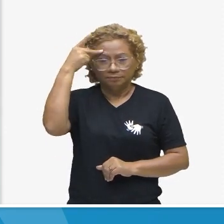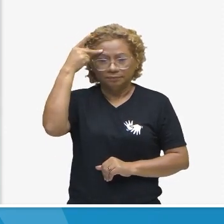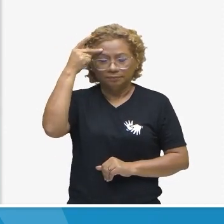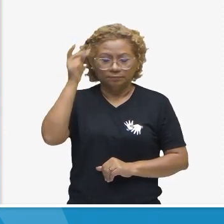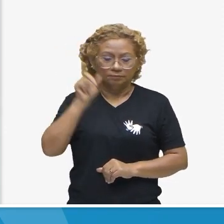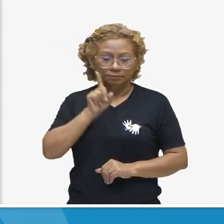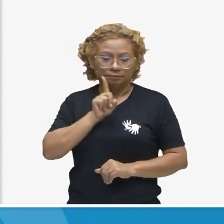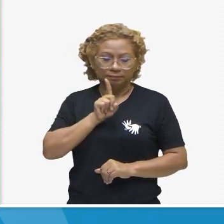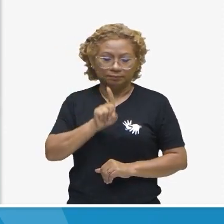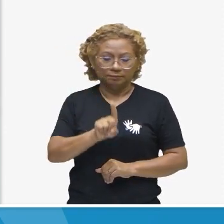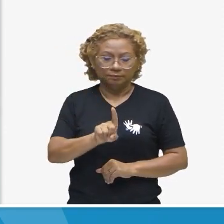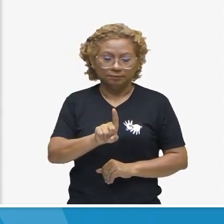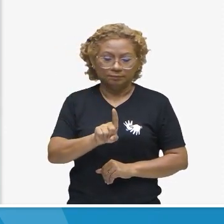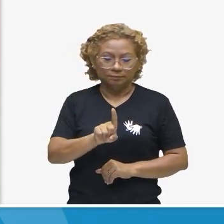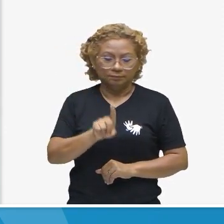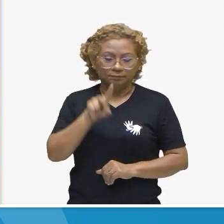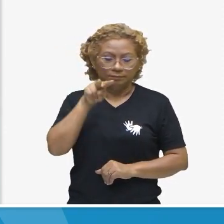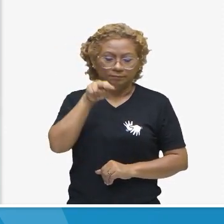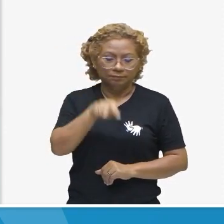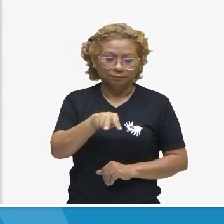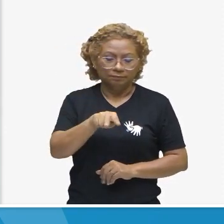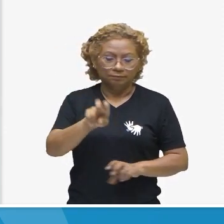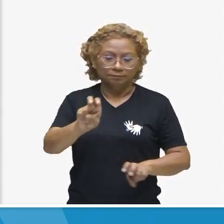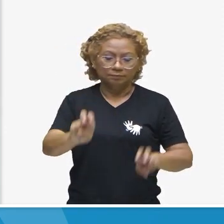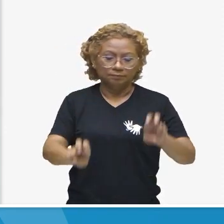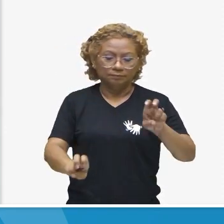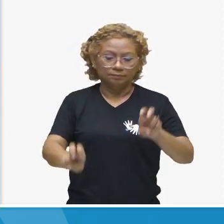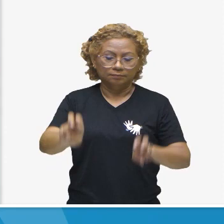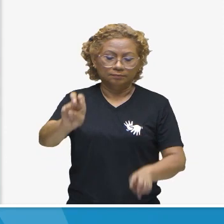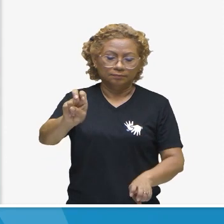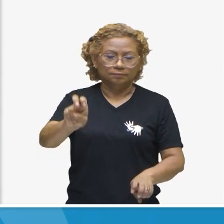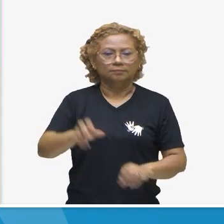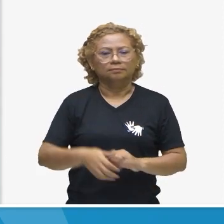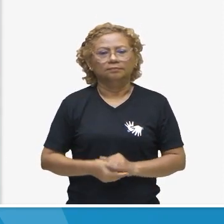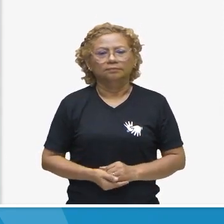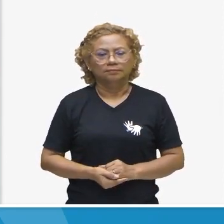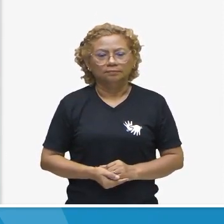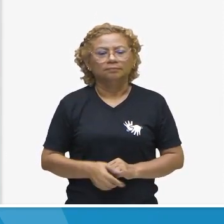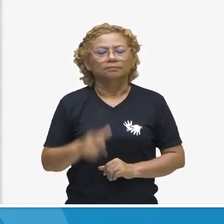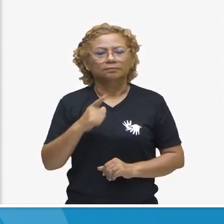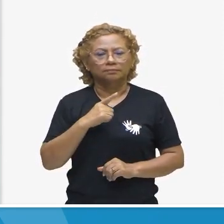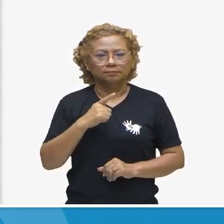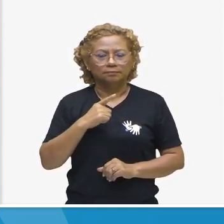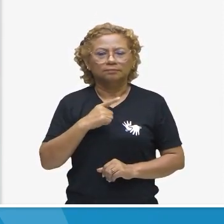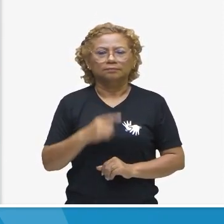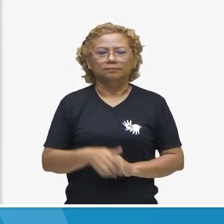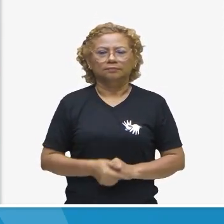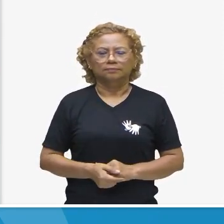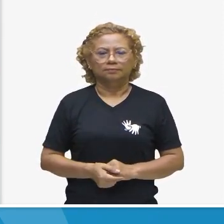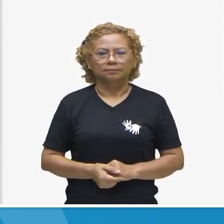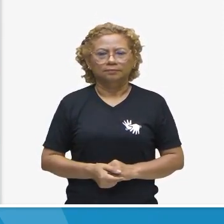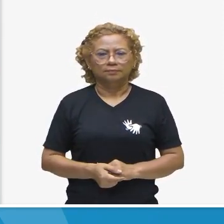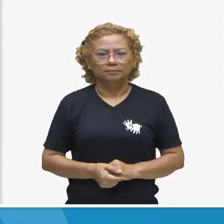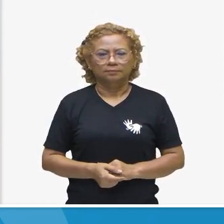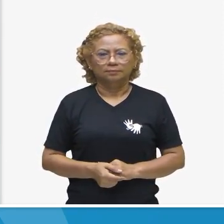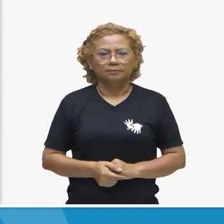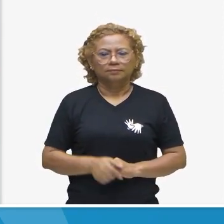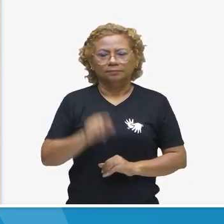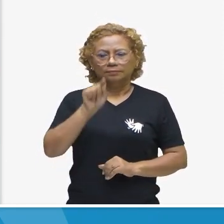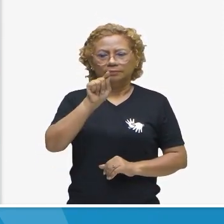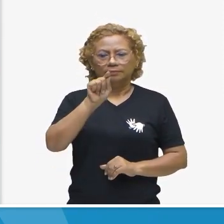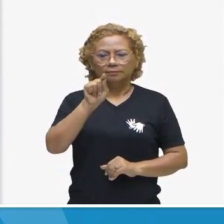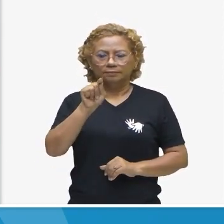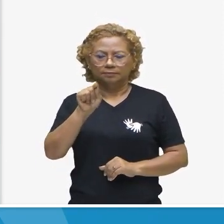ponto de observação, tá? Então, nesse ponto aqui de observação, nós temos um traço